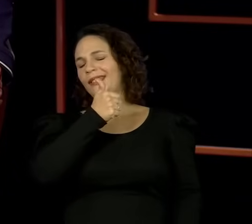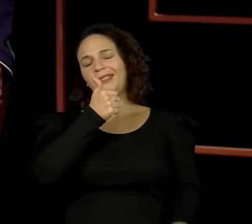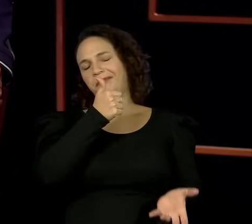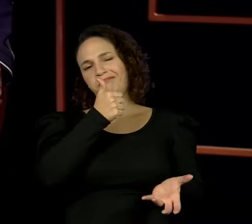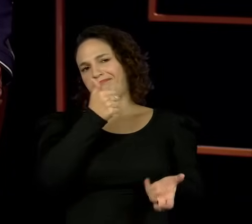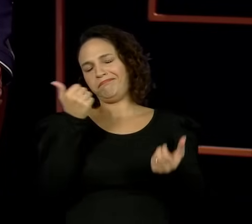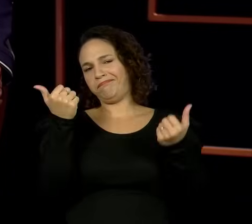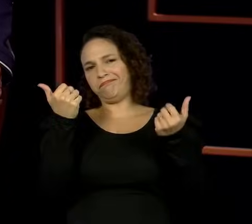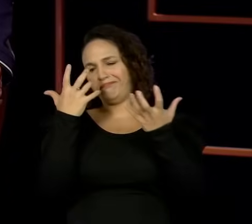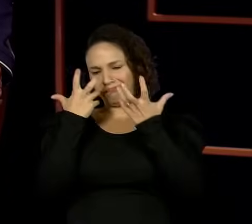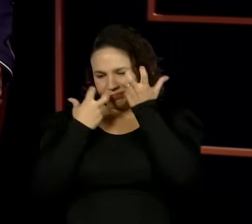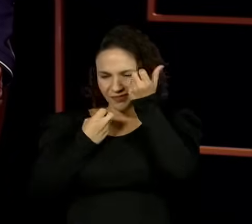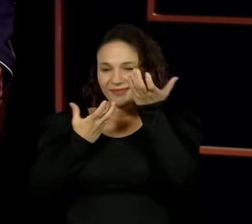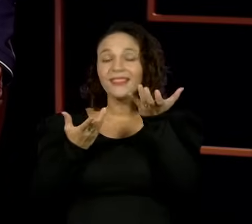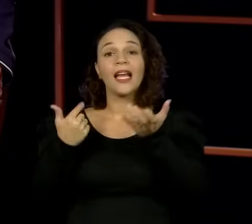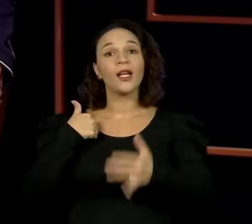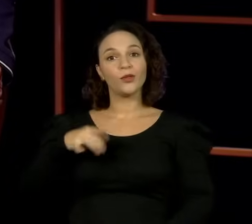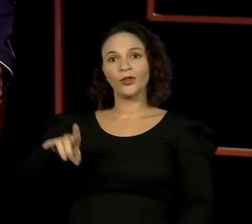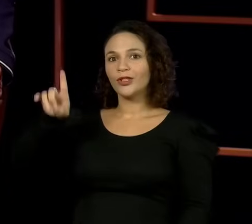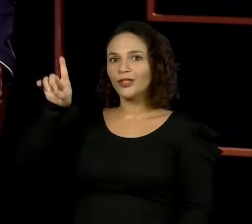peça